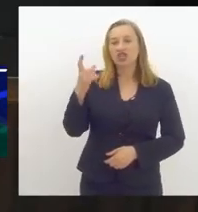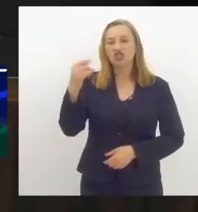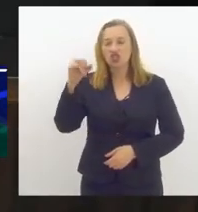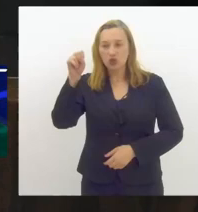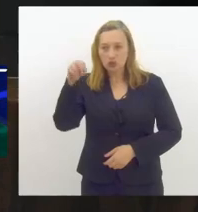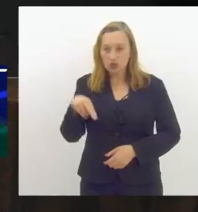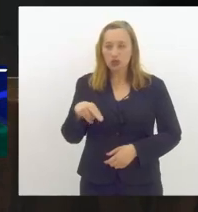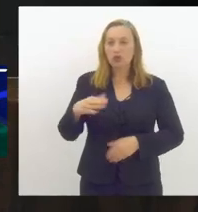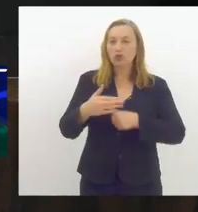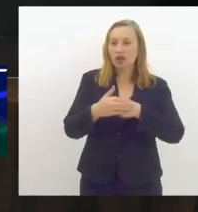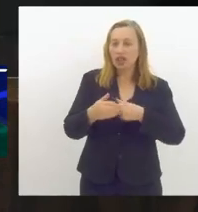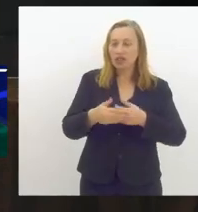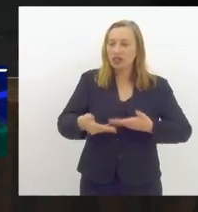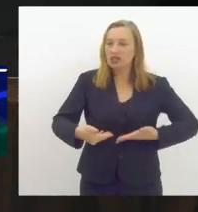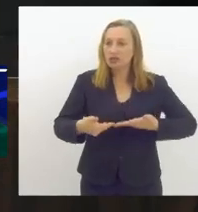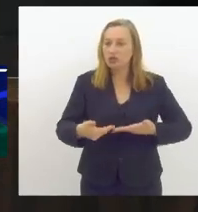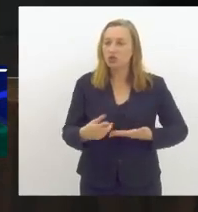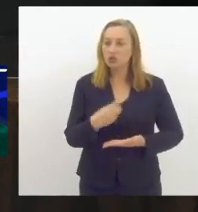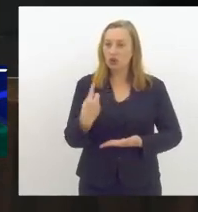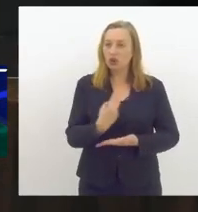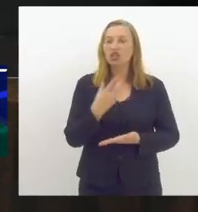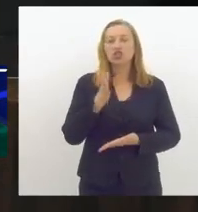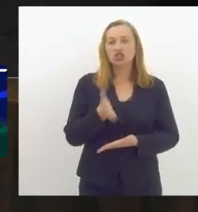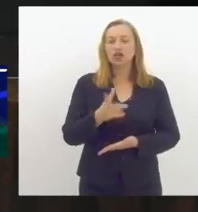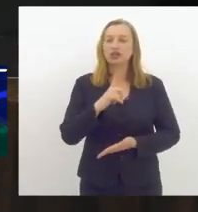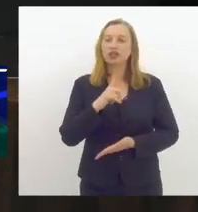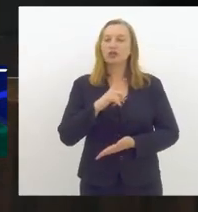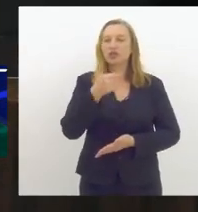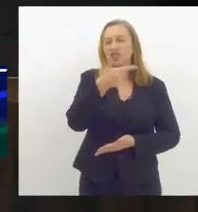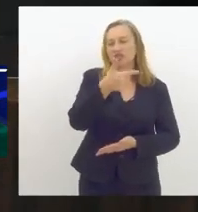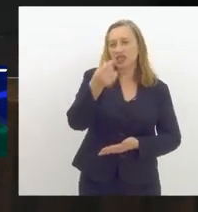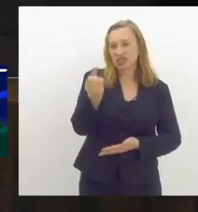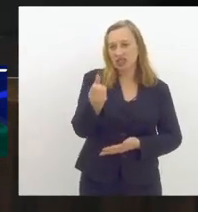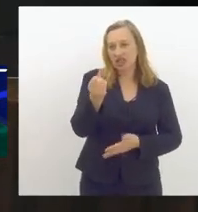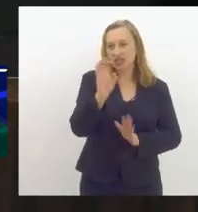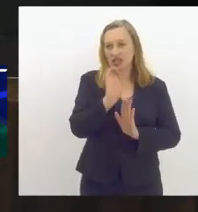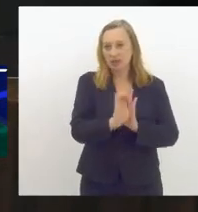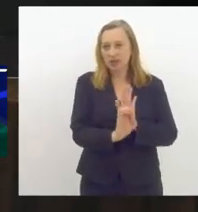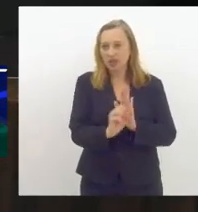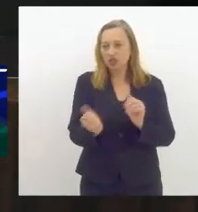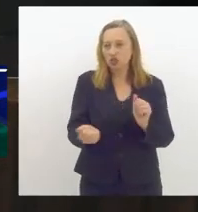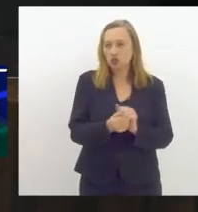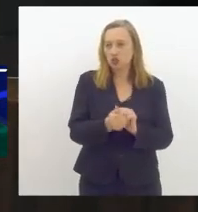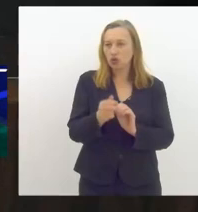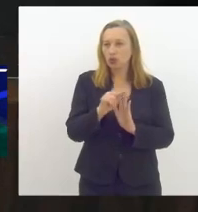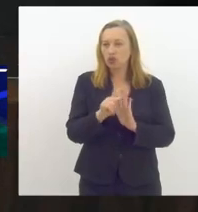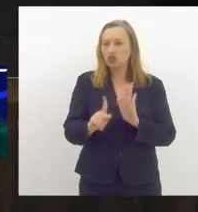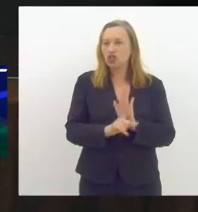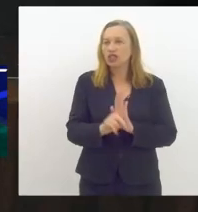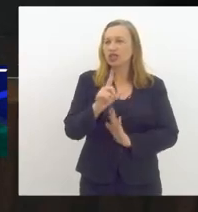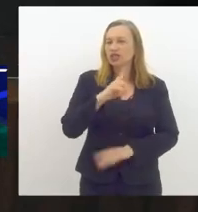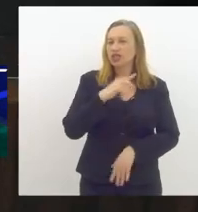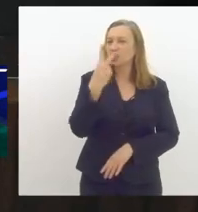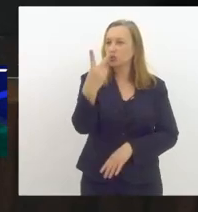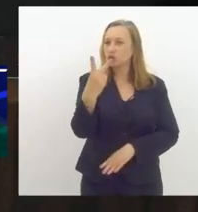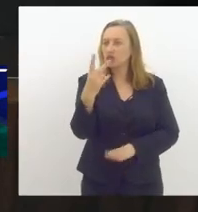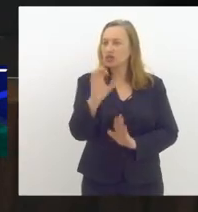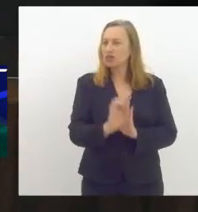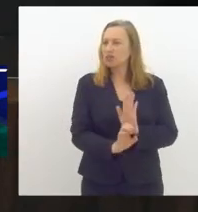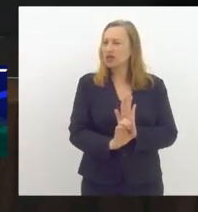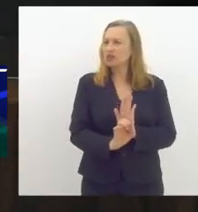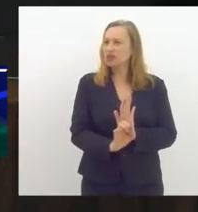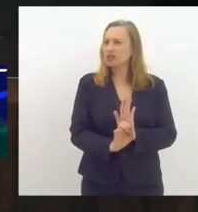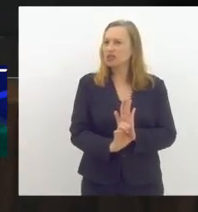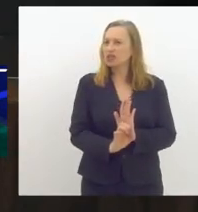do que fomos recebidos e nós já temos 16 emendas ao projeto tem duas emendas aqui que